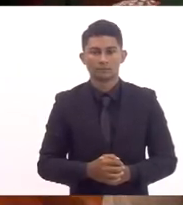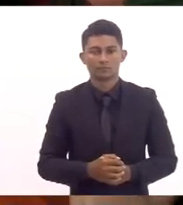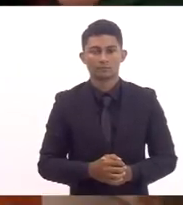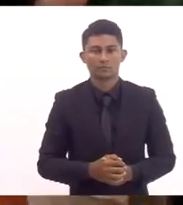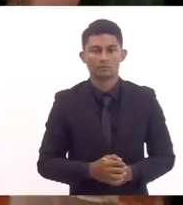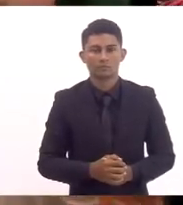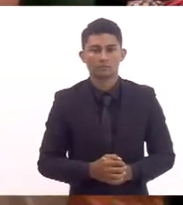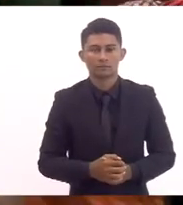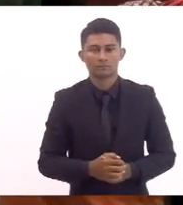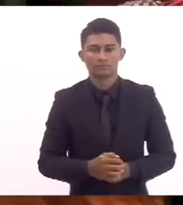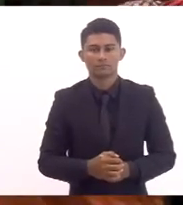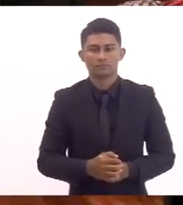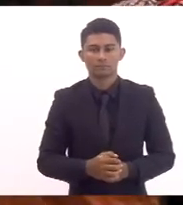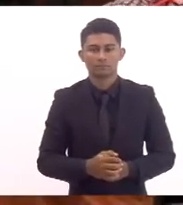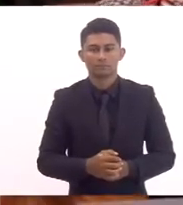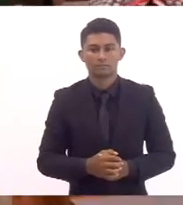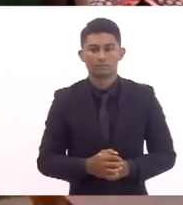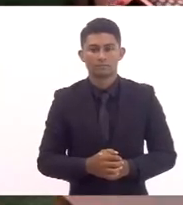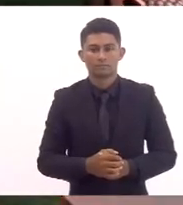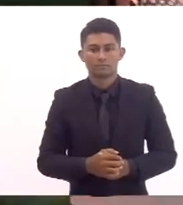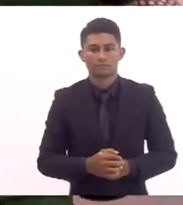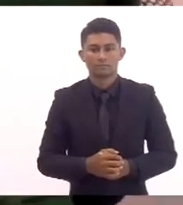a cidade